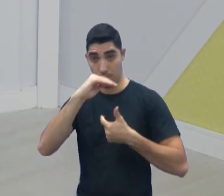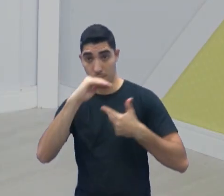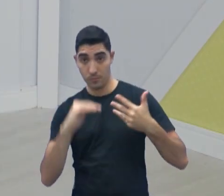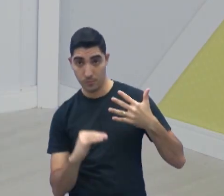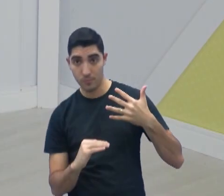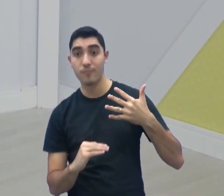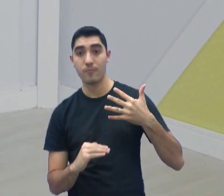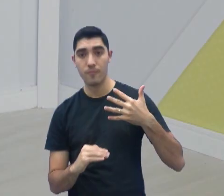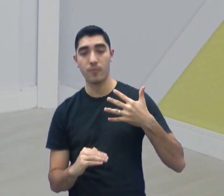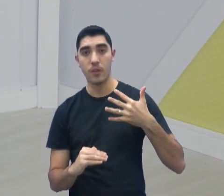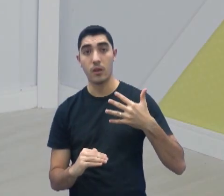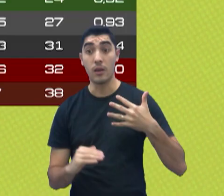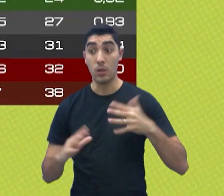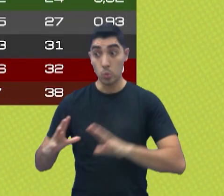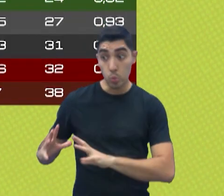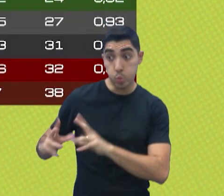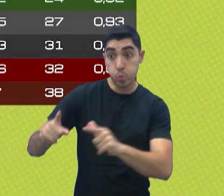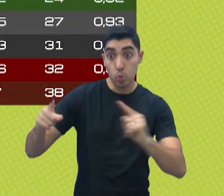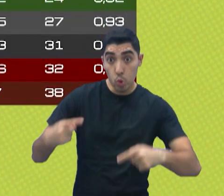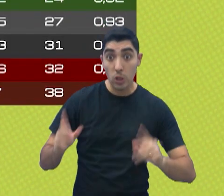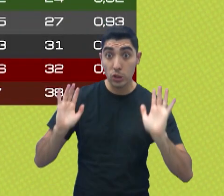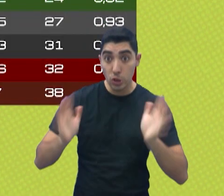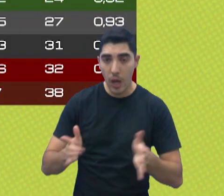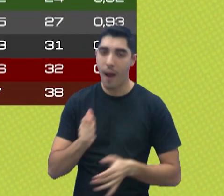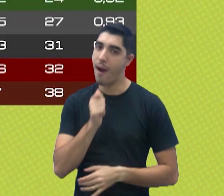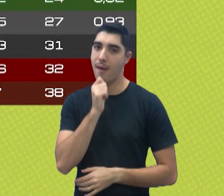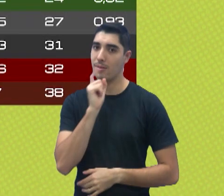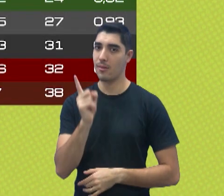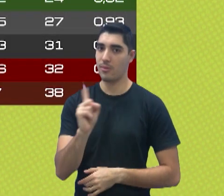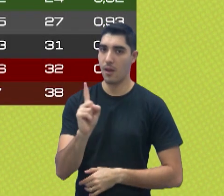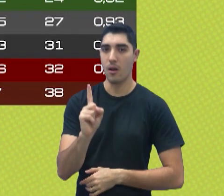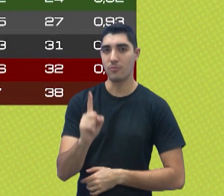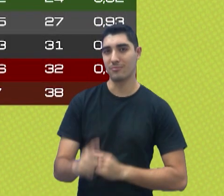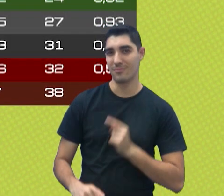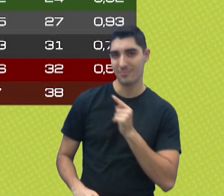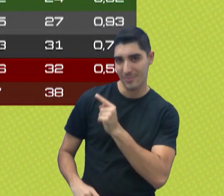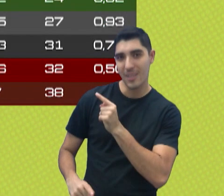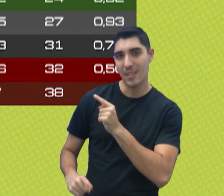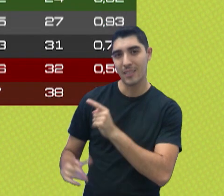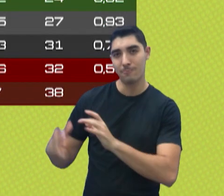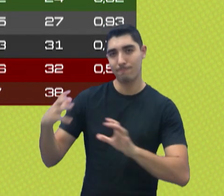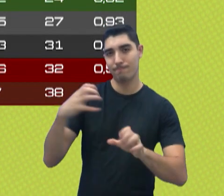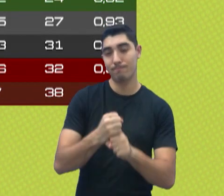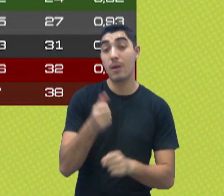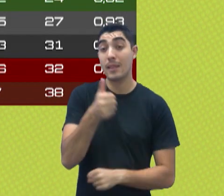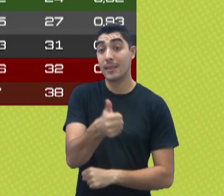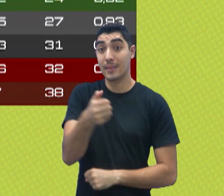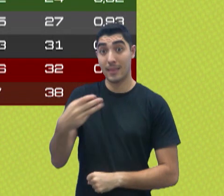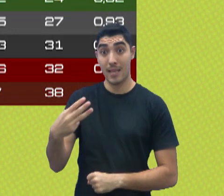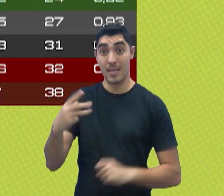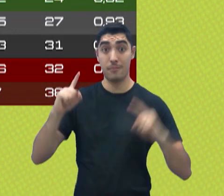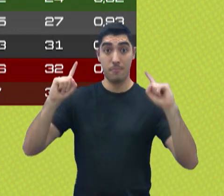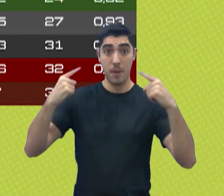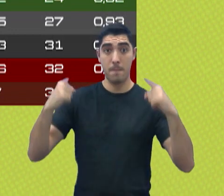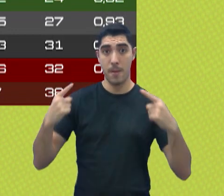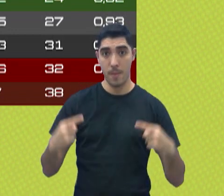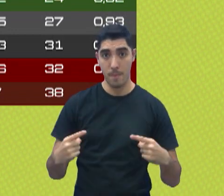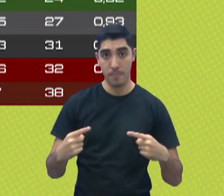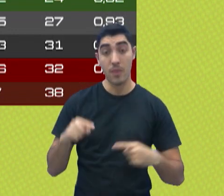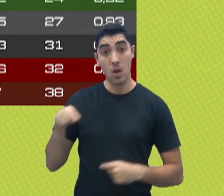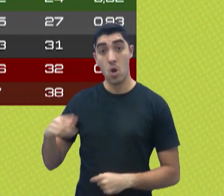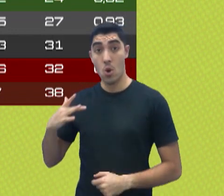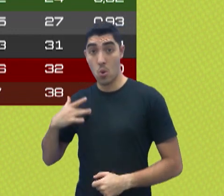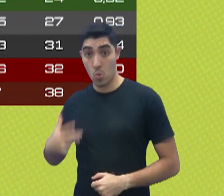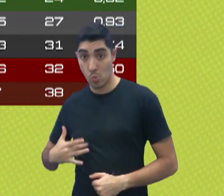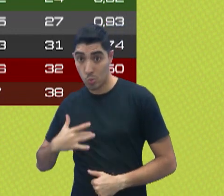nem todos os jogos foram realizados ainda desta 13ª rodada, a segunda rodada do retorno. Cruzeirão lá em cima, né?